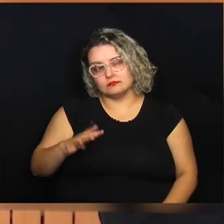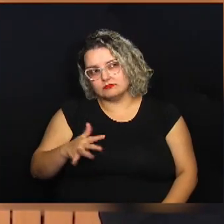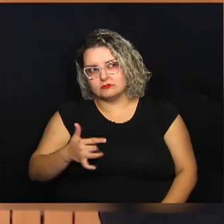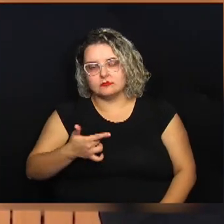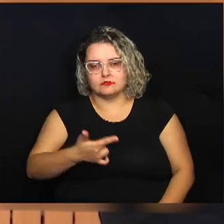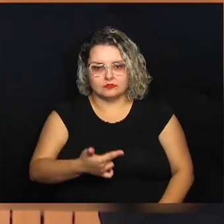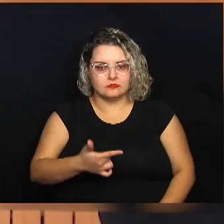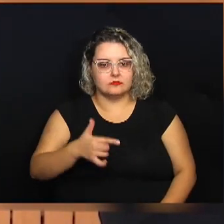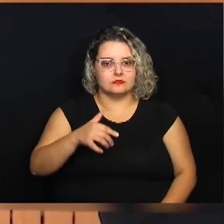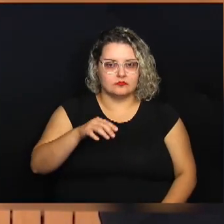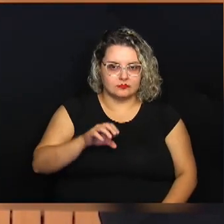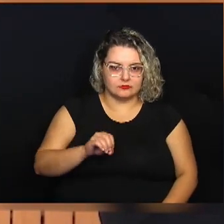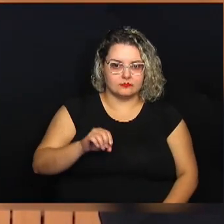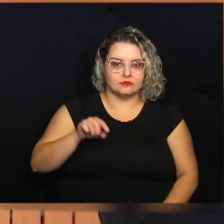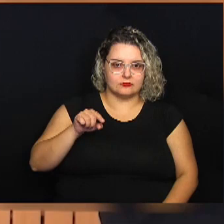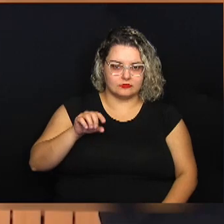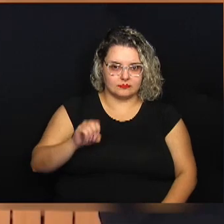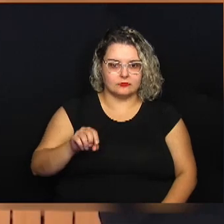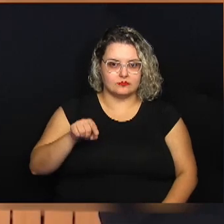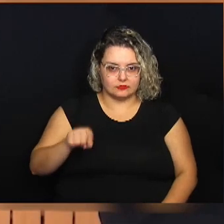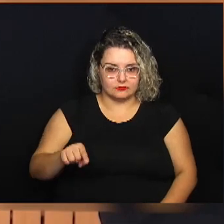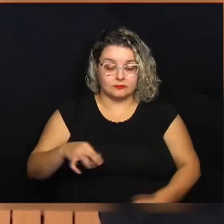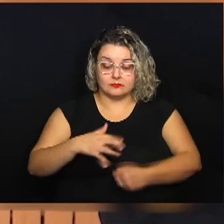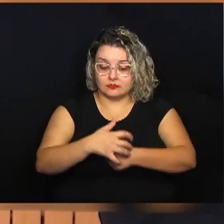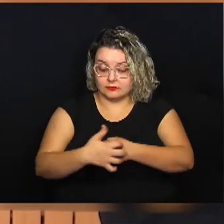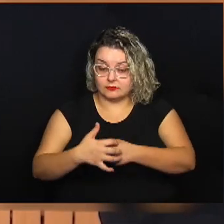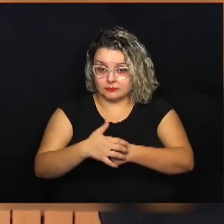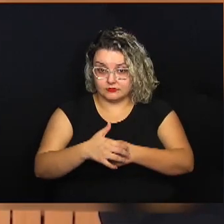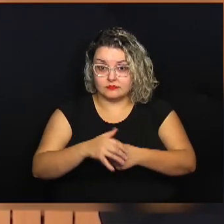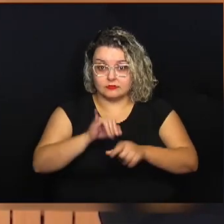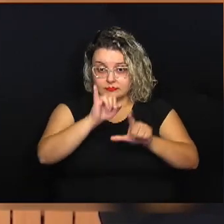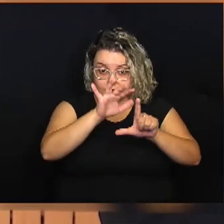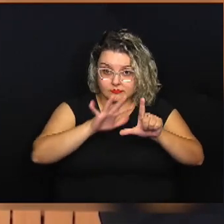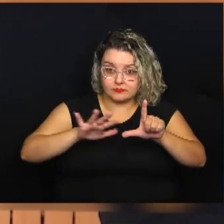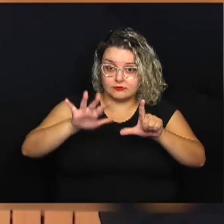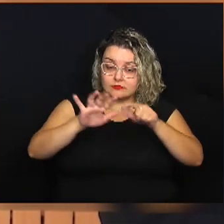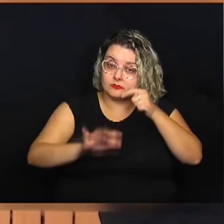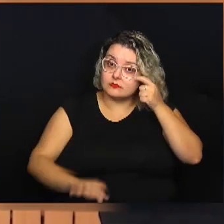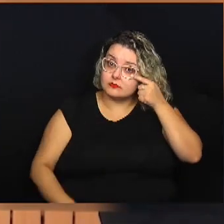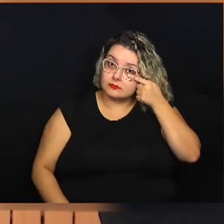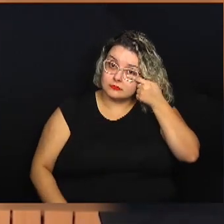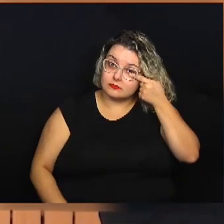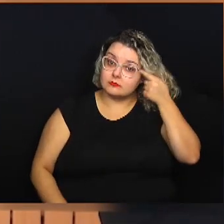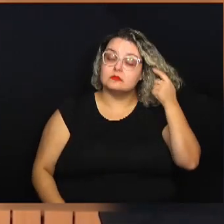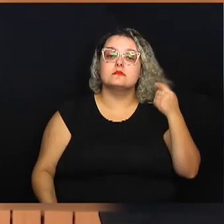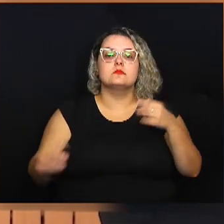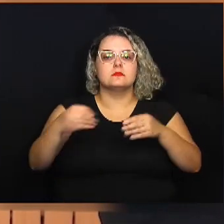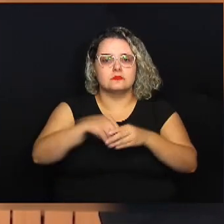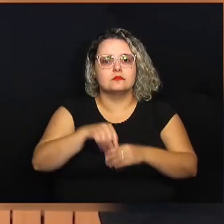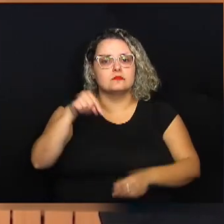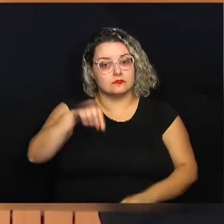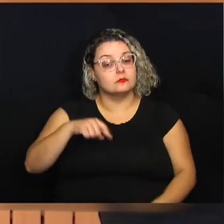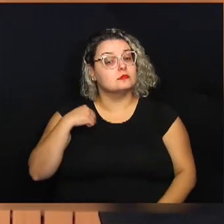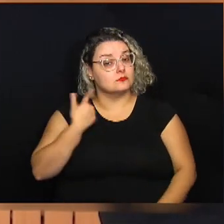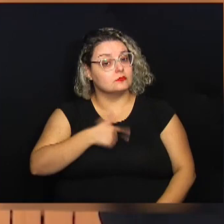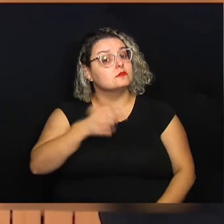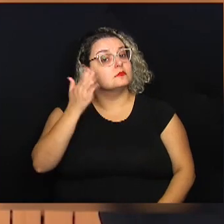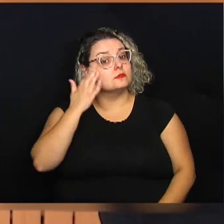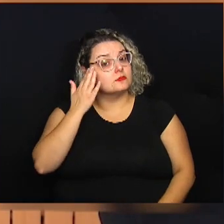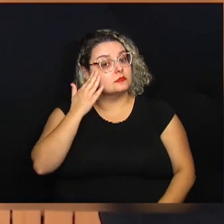mil imagens em digital, porque nelas estão o nosso saber, o